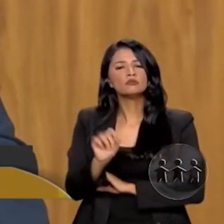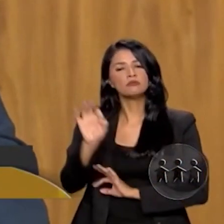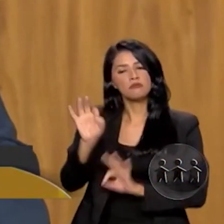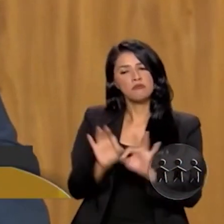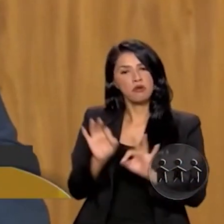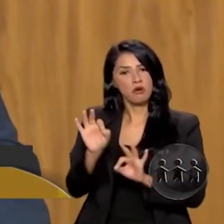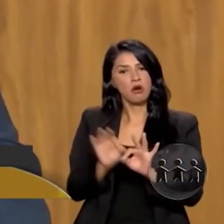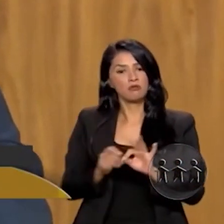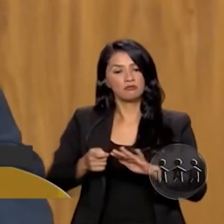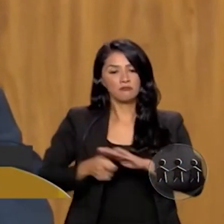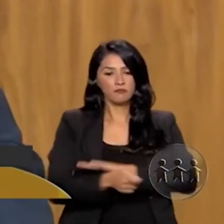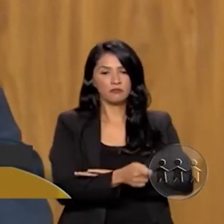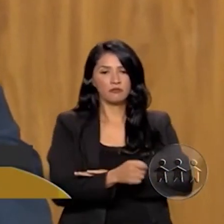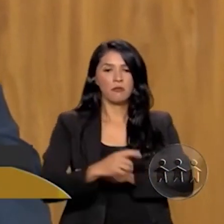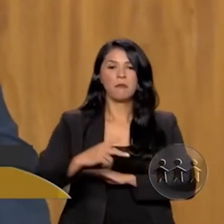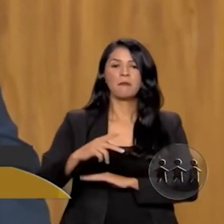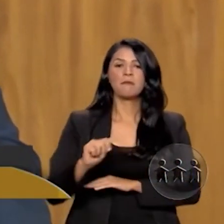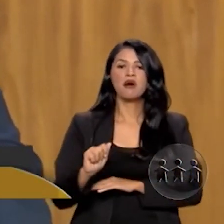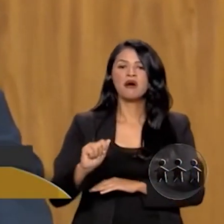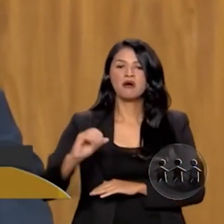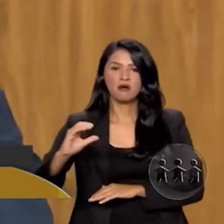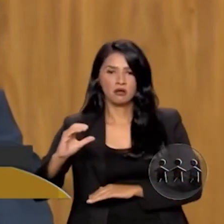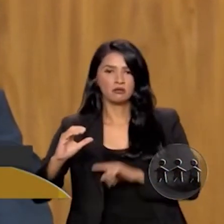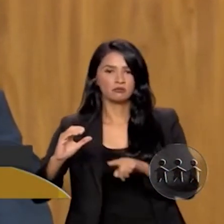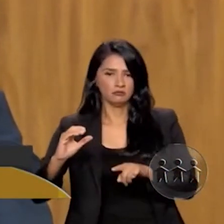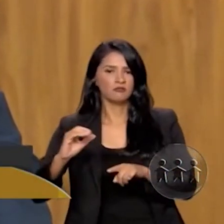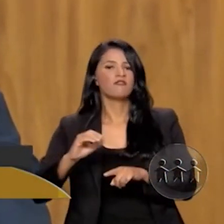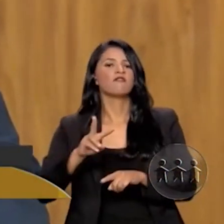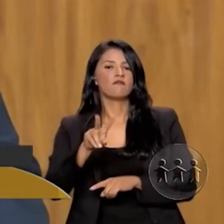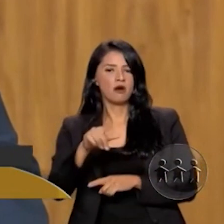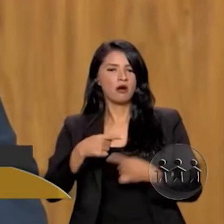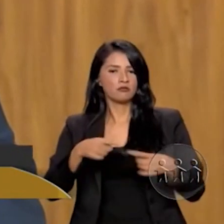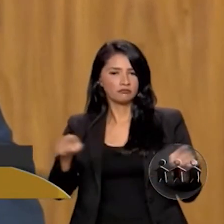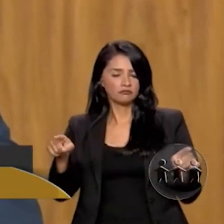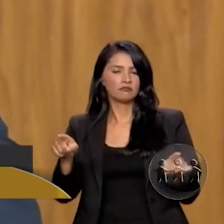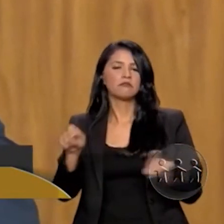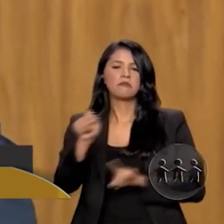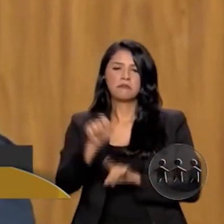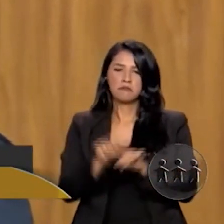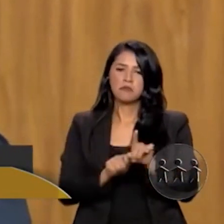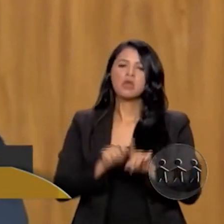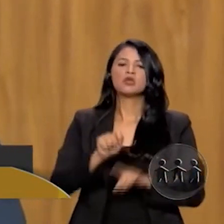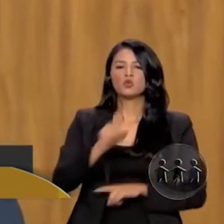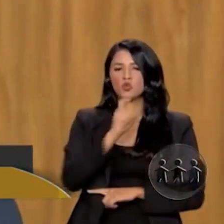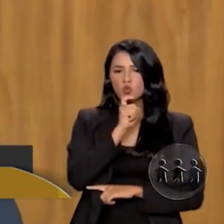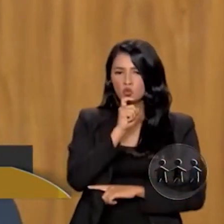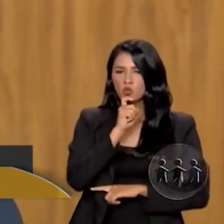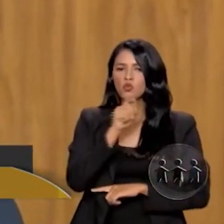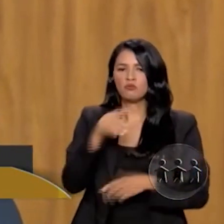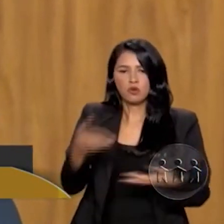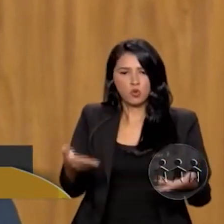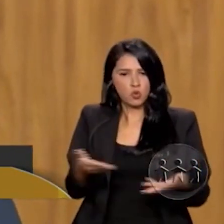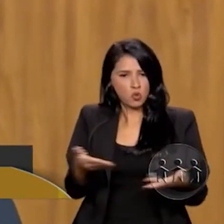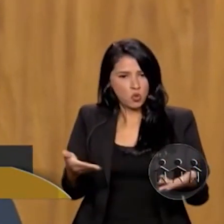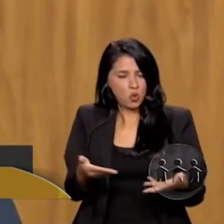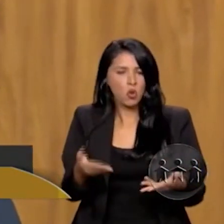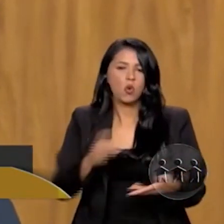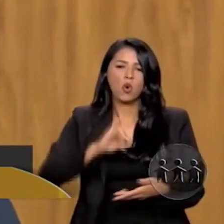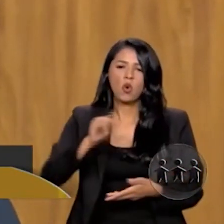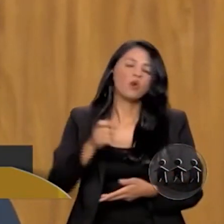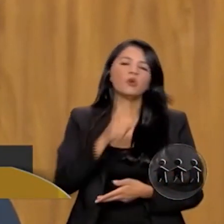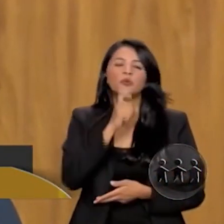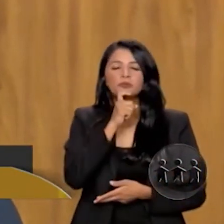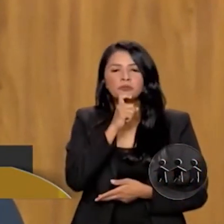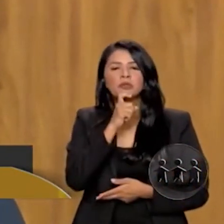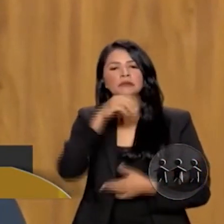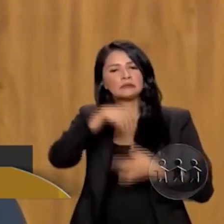de investimento, o novo PAC, que será lançado agora em julho. Está ações na área